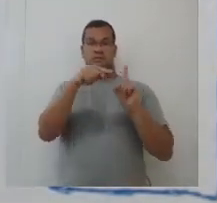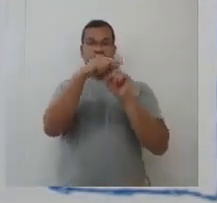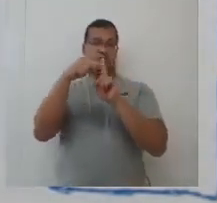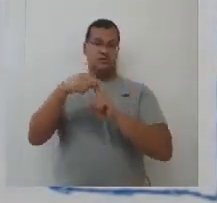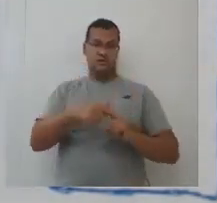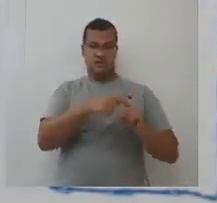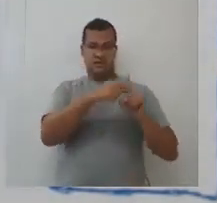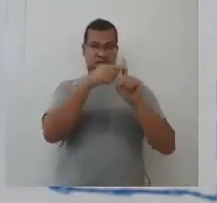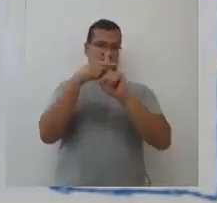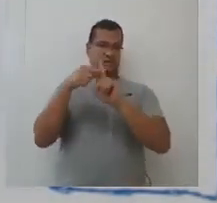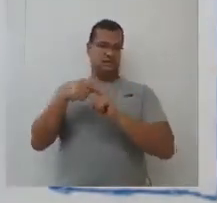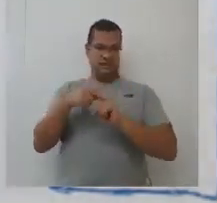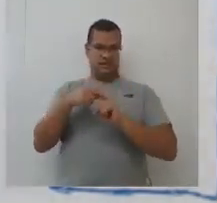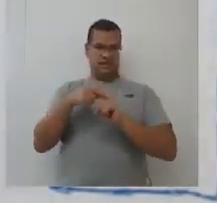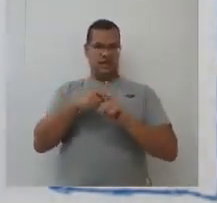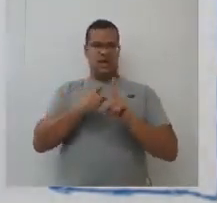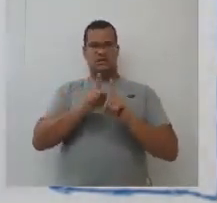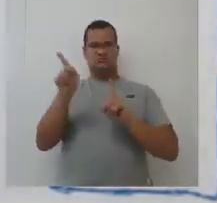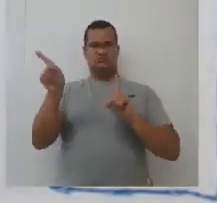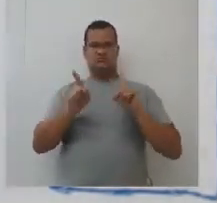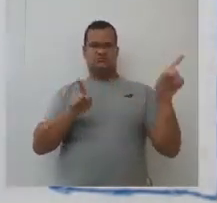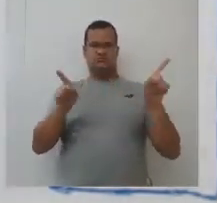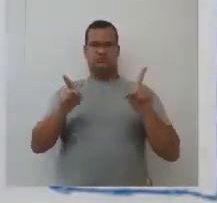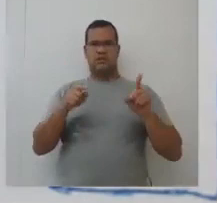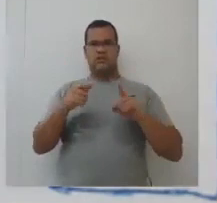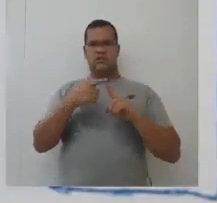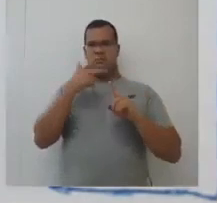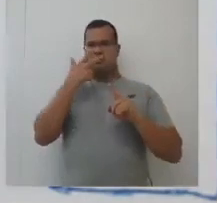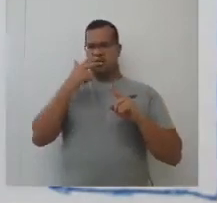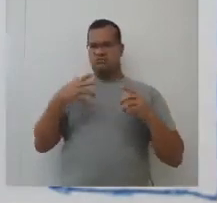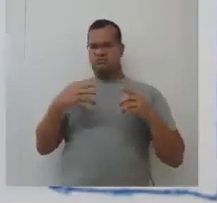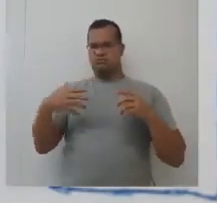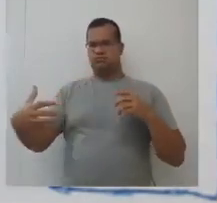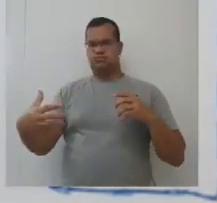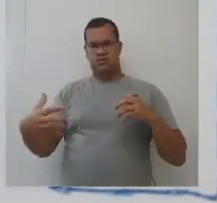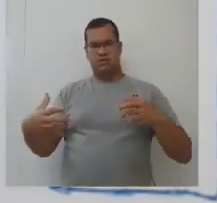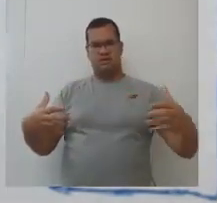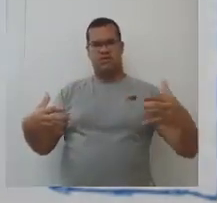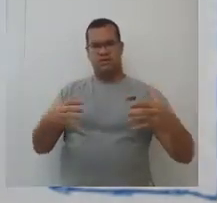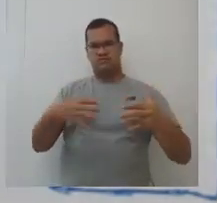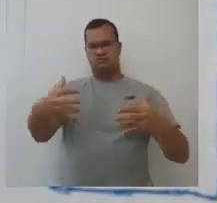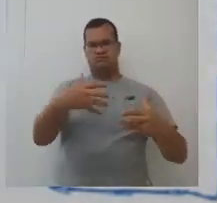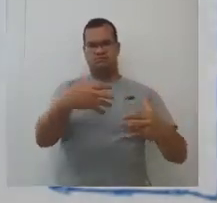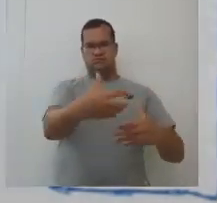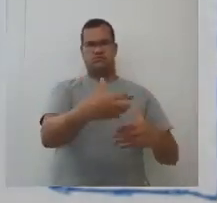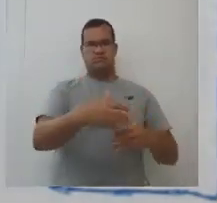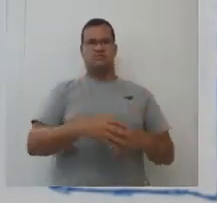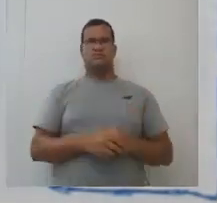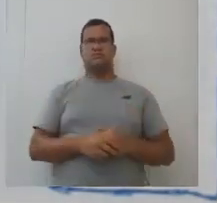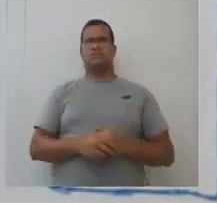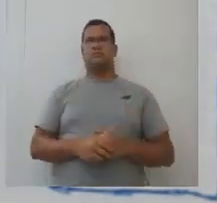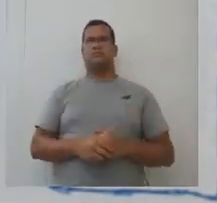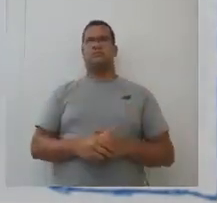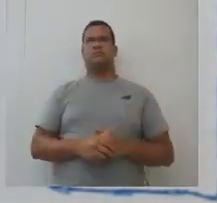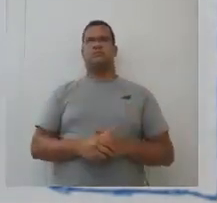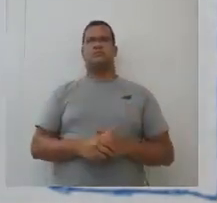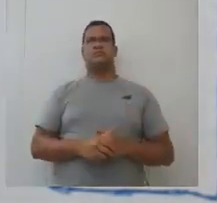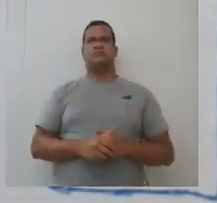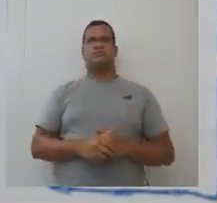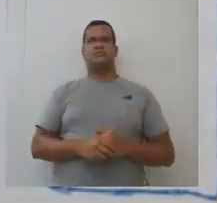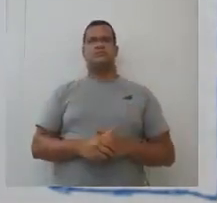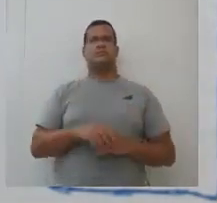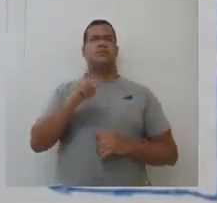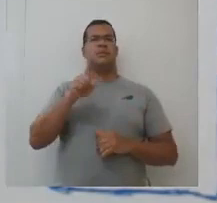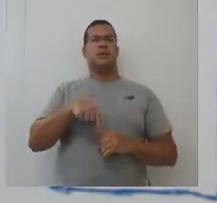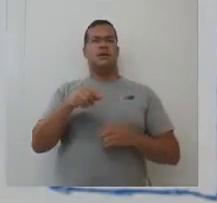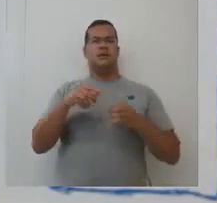positiva, as linhas do campo elétrico, a gente denomina assim, é um campo que diverge, que é um